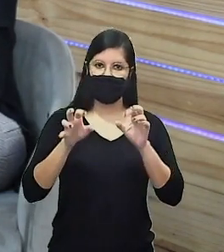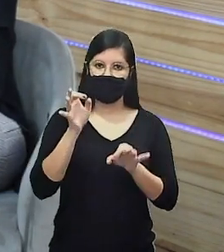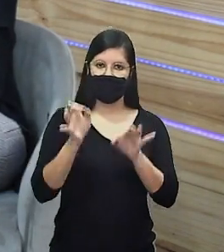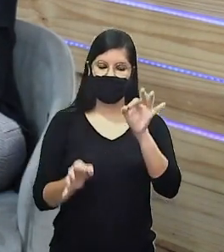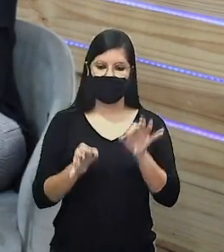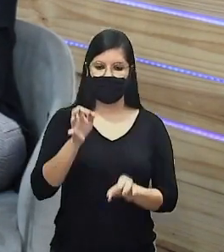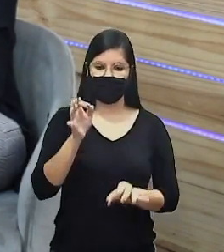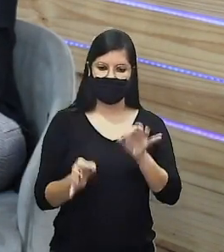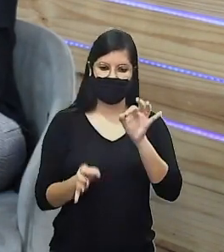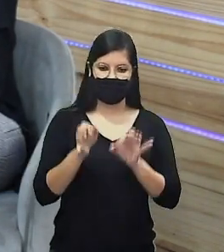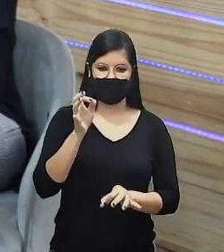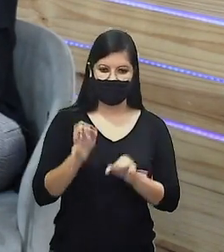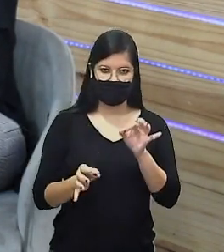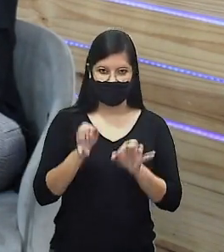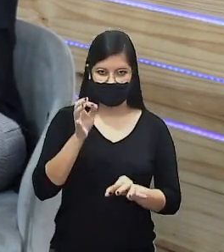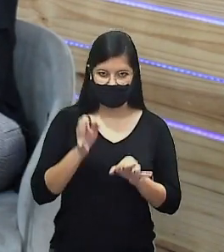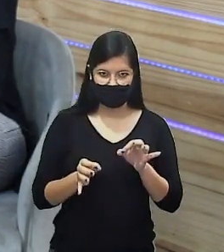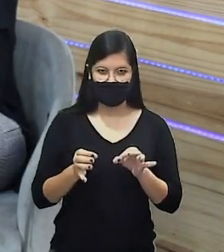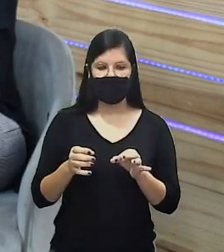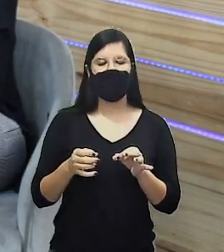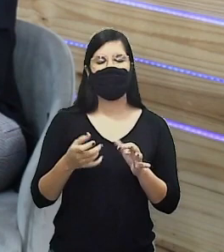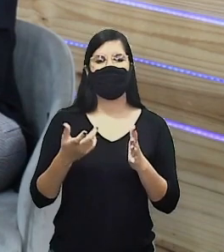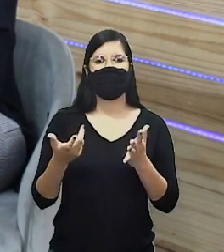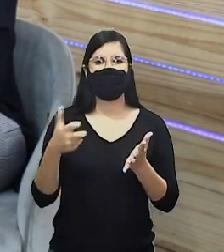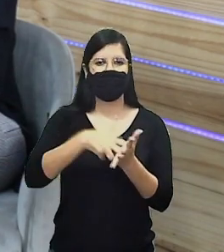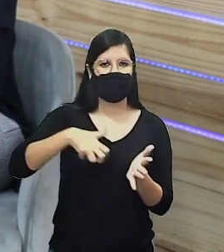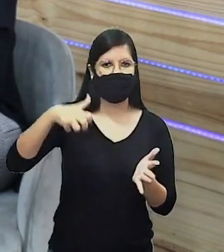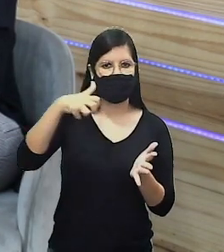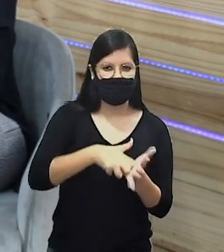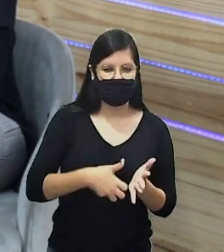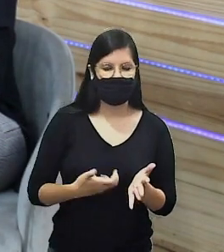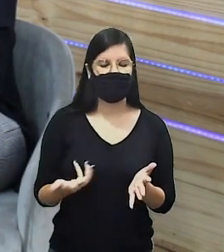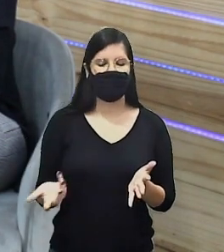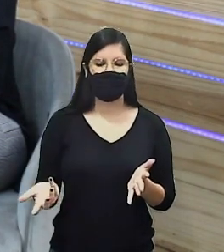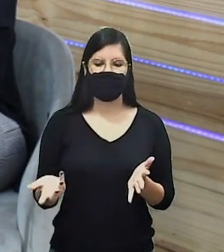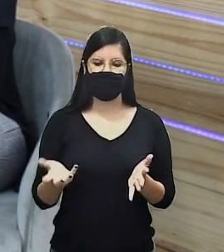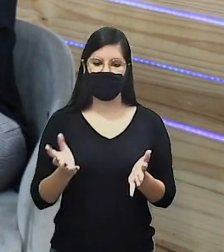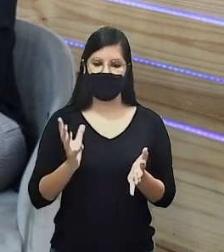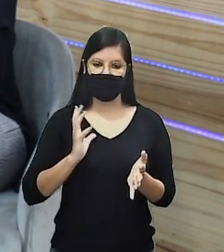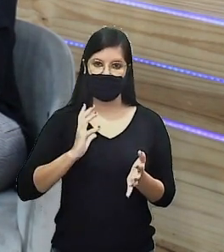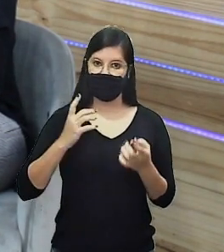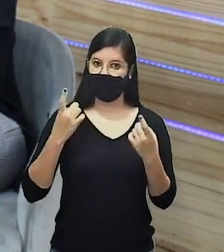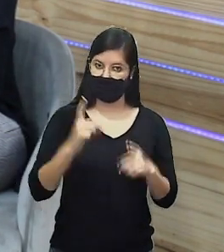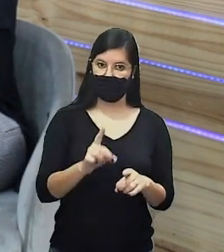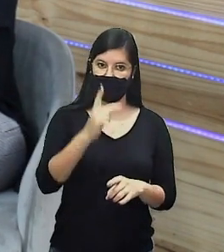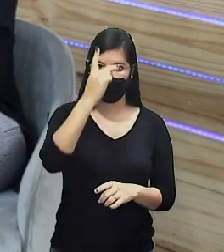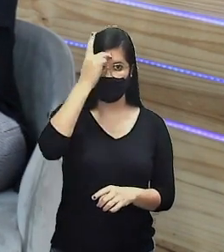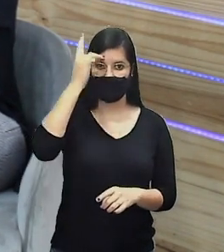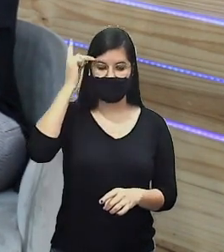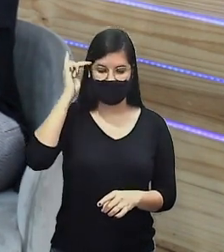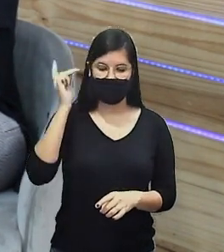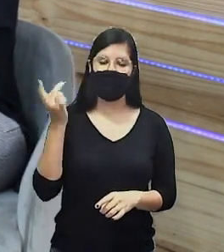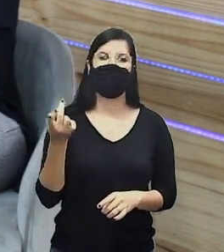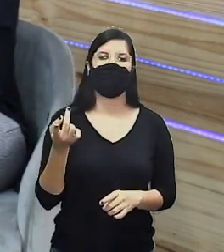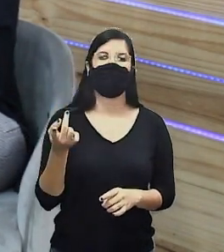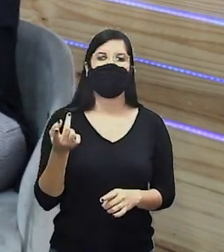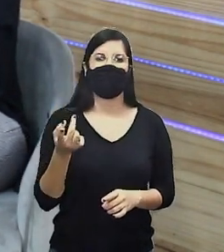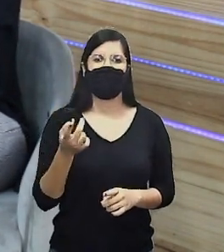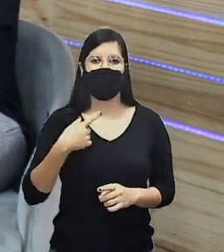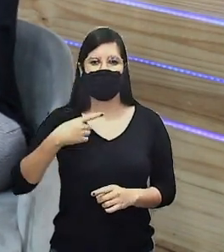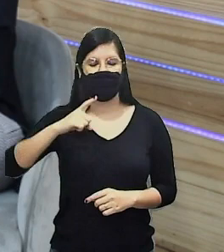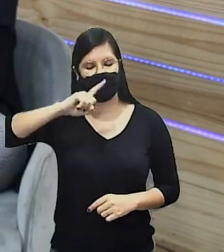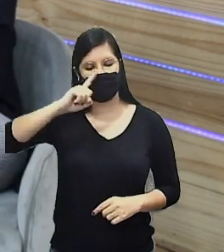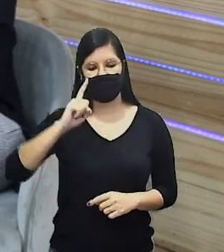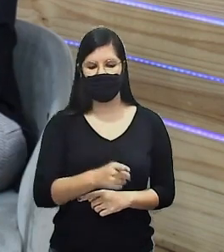tribunal, né? Do ato de punir, do ato de realmente punir alguém que Apontar, e apontar julgar. o